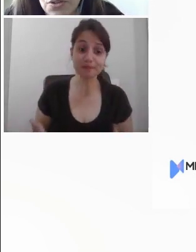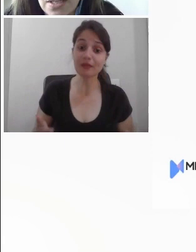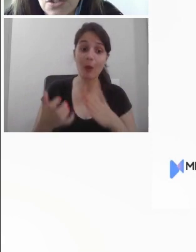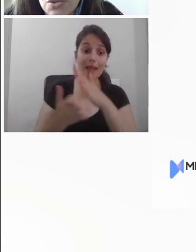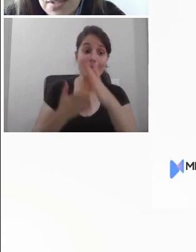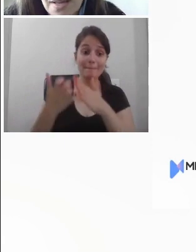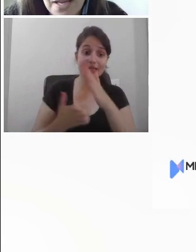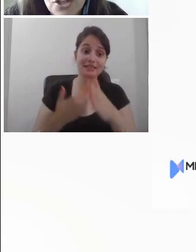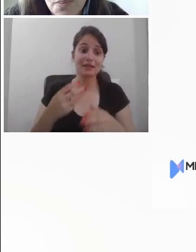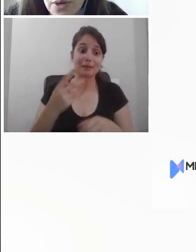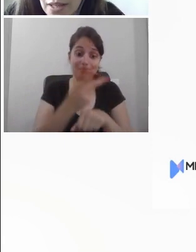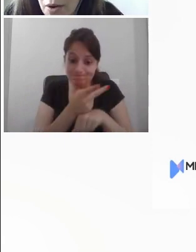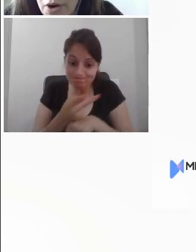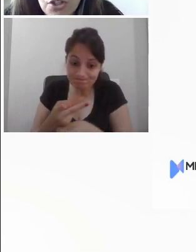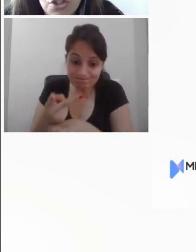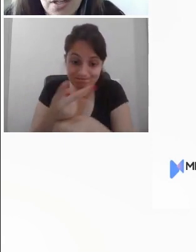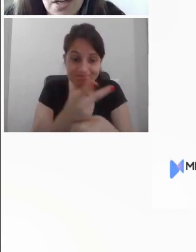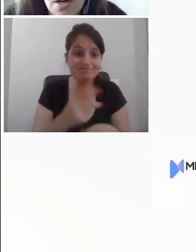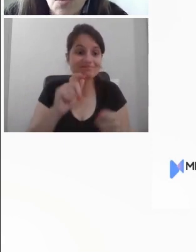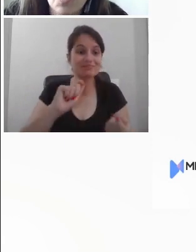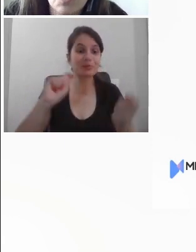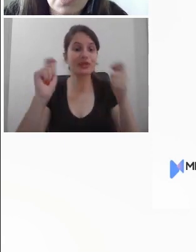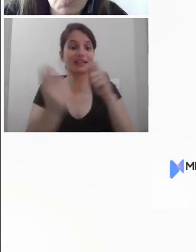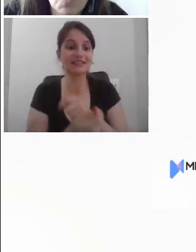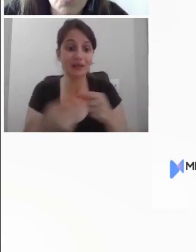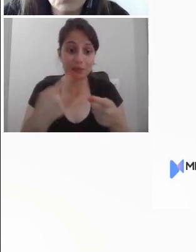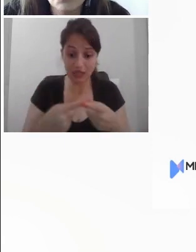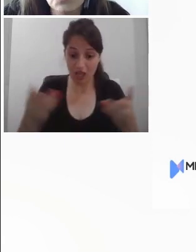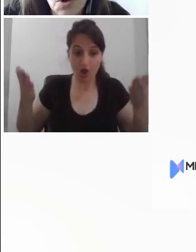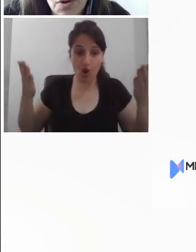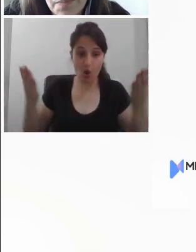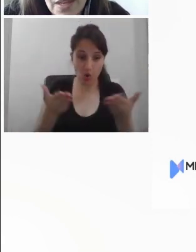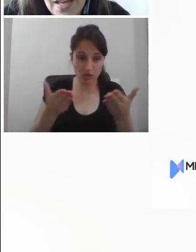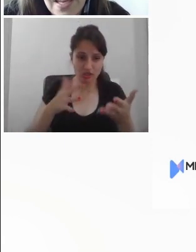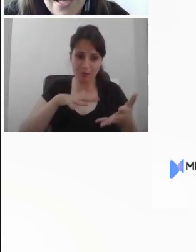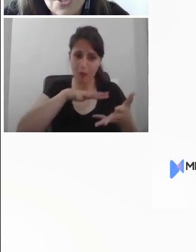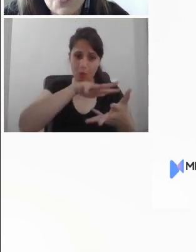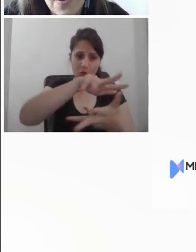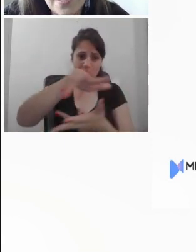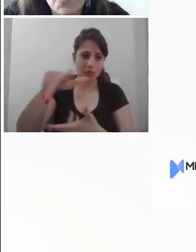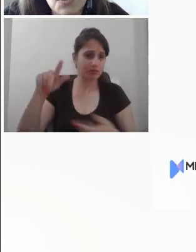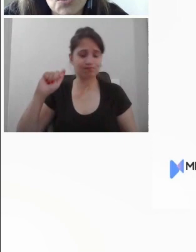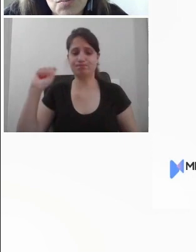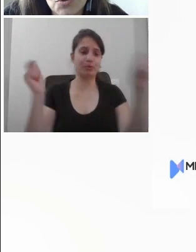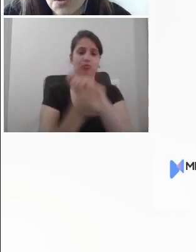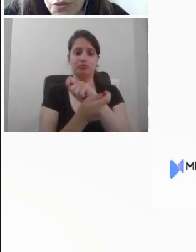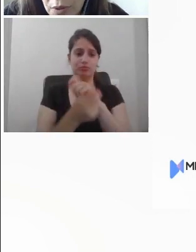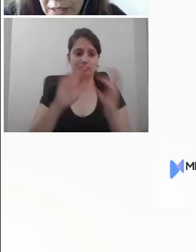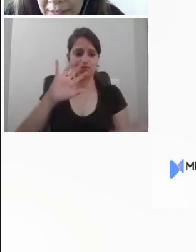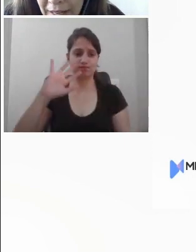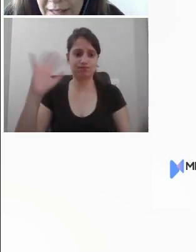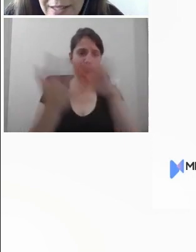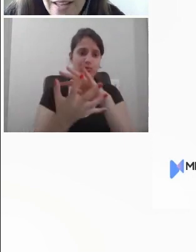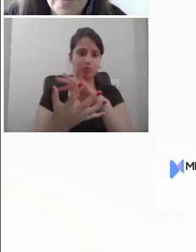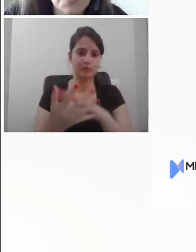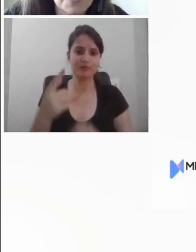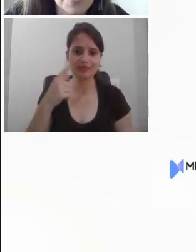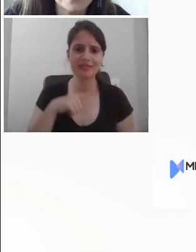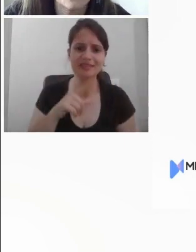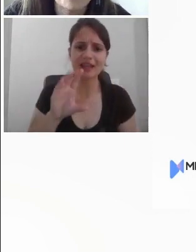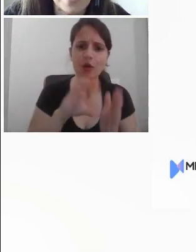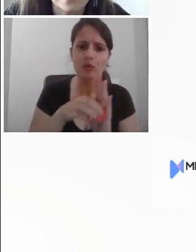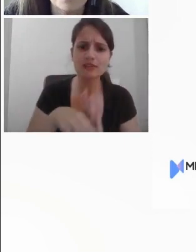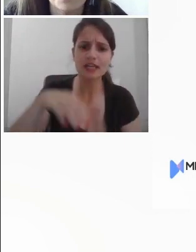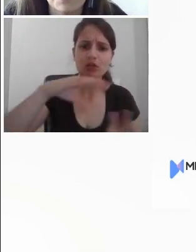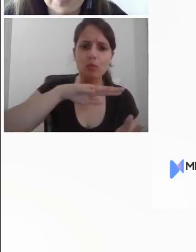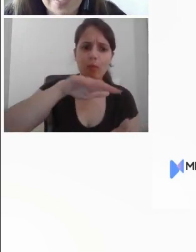transformações justamente porque hoje os o mundo mudou e a gente fala muito do mundo vula né esse termo não